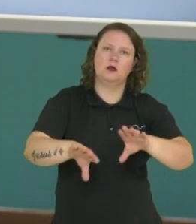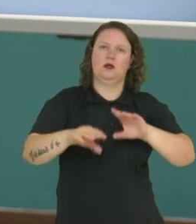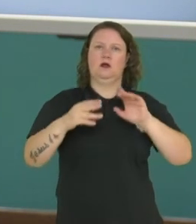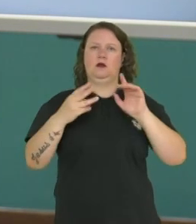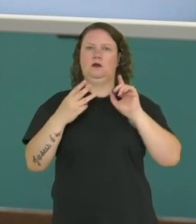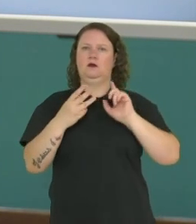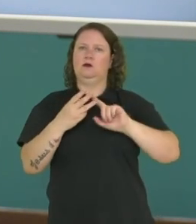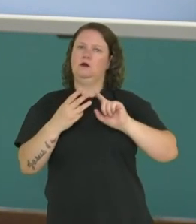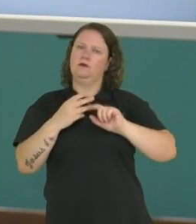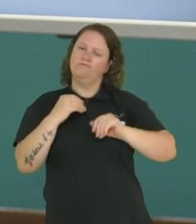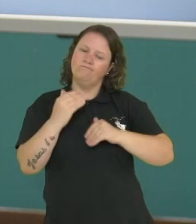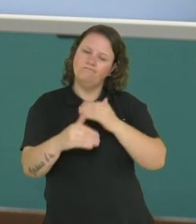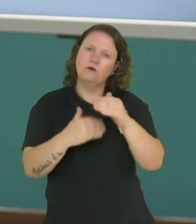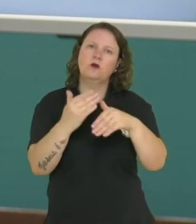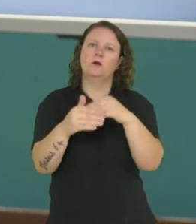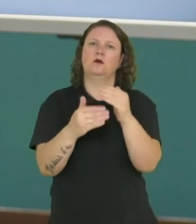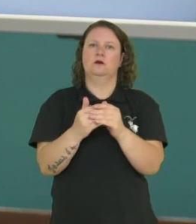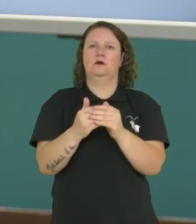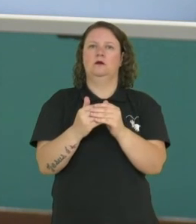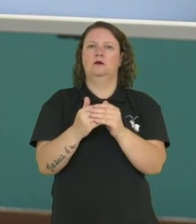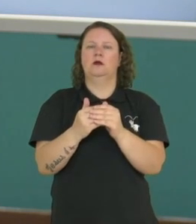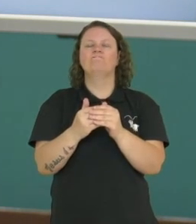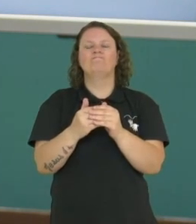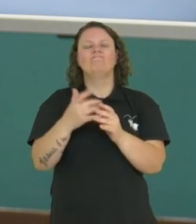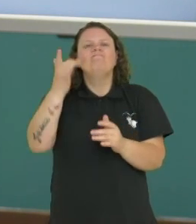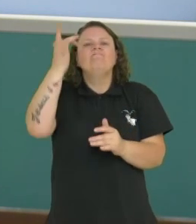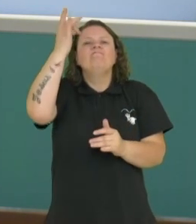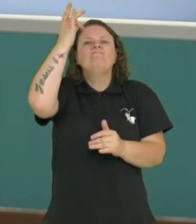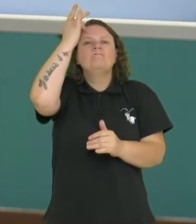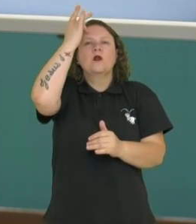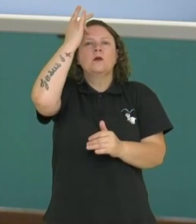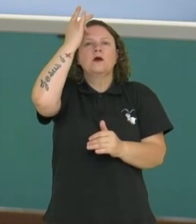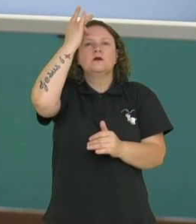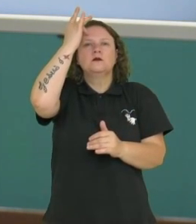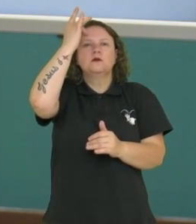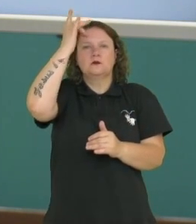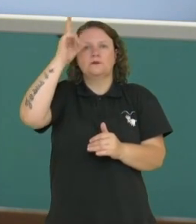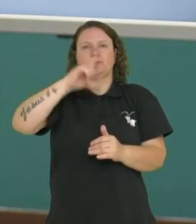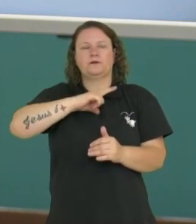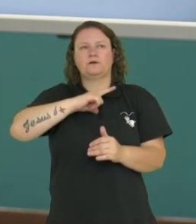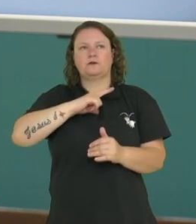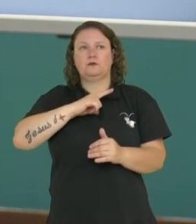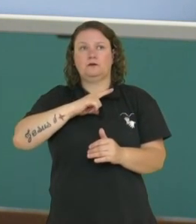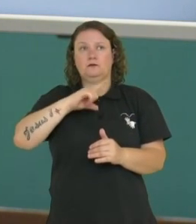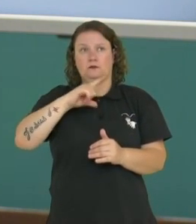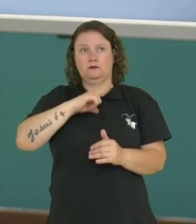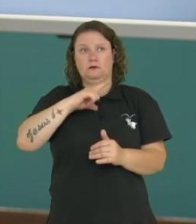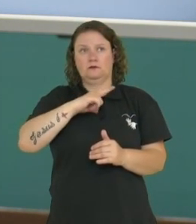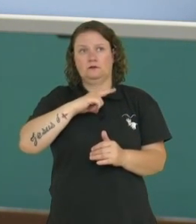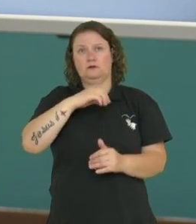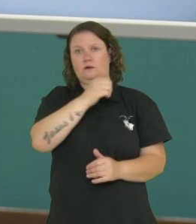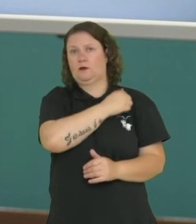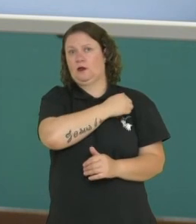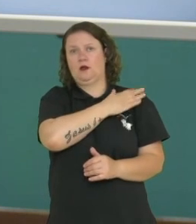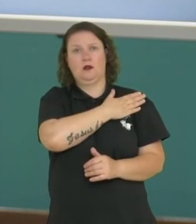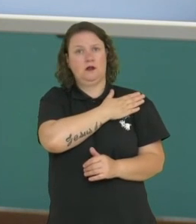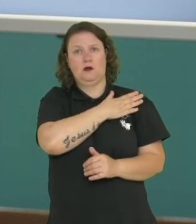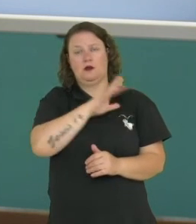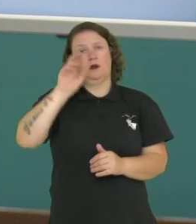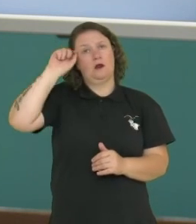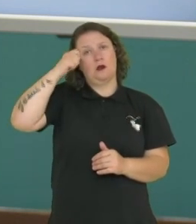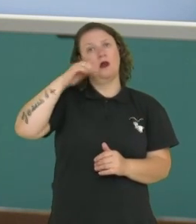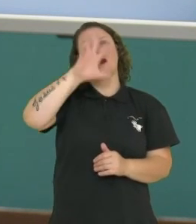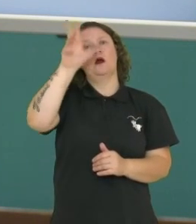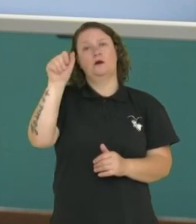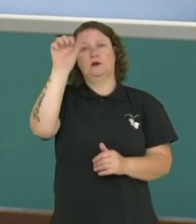essa discriminação interracial. Então, ainda há racismo na África do Sul, assim como em alguns outros países que passaram por